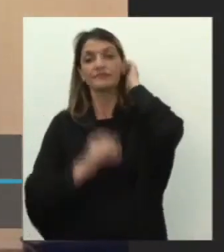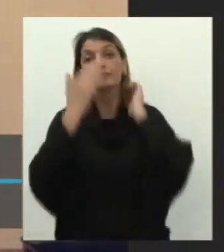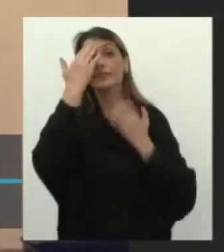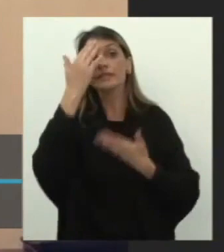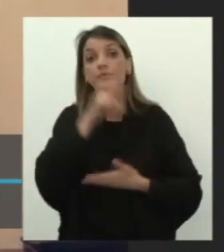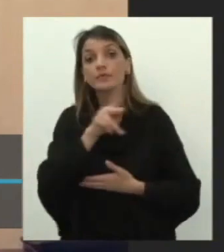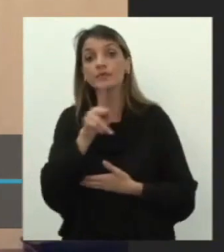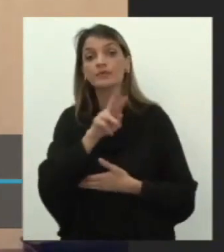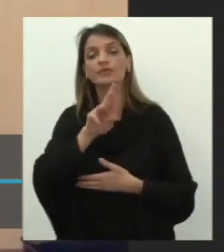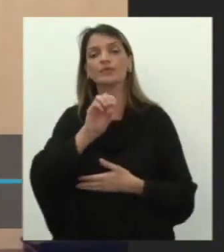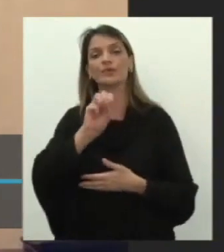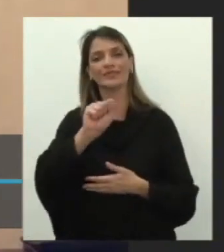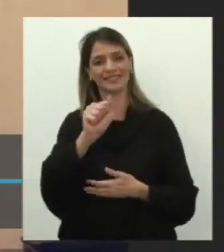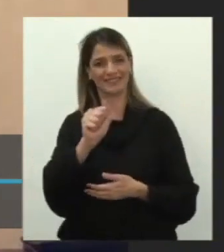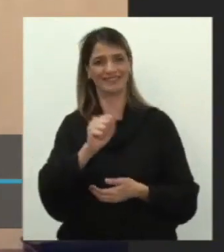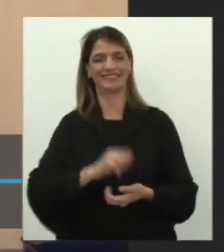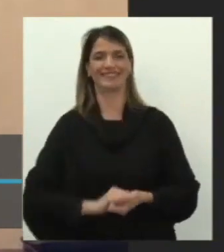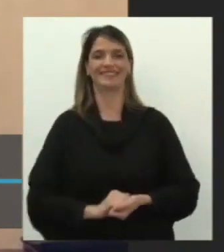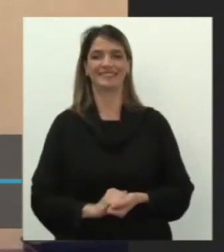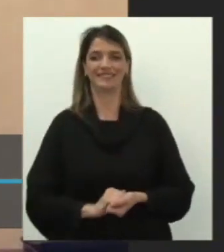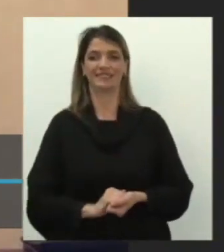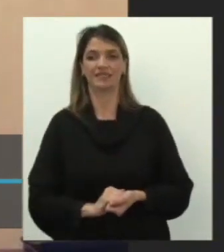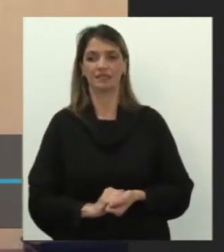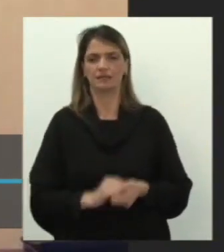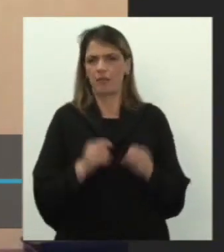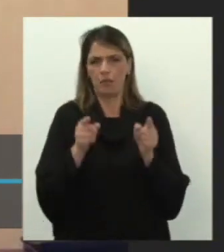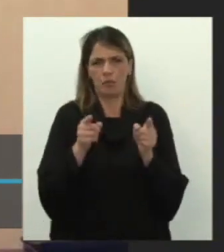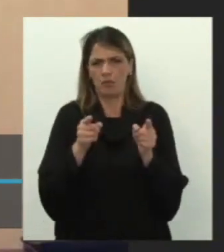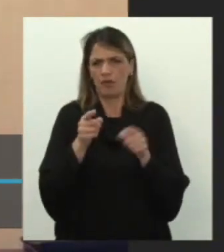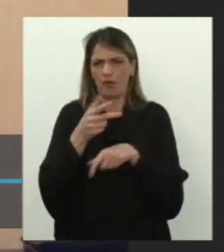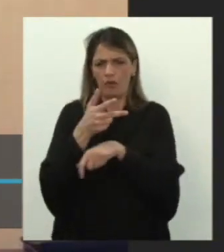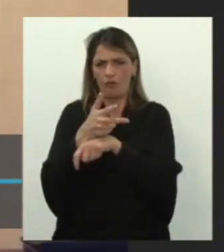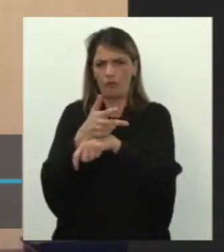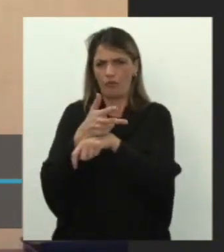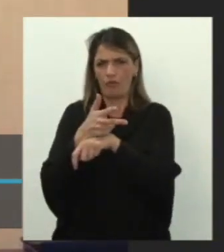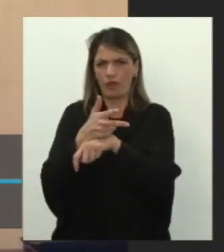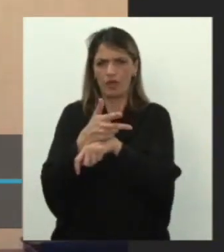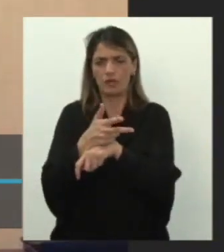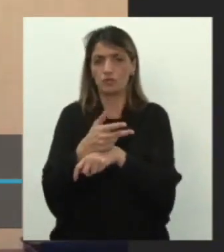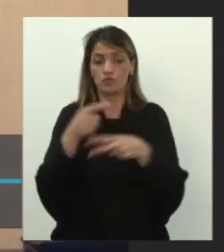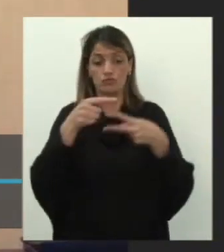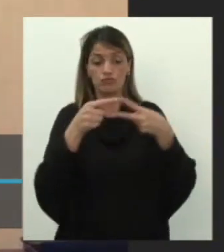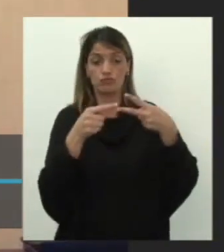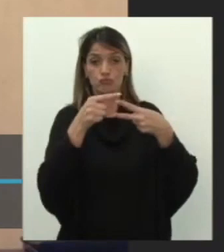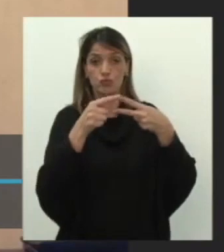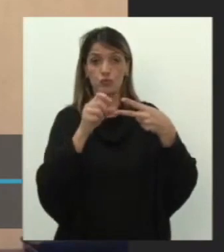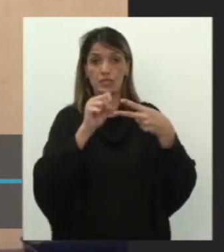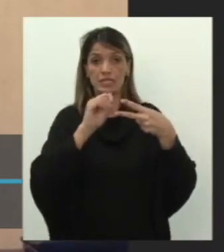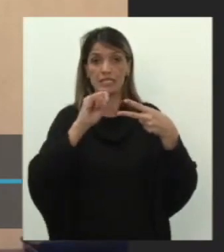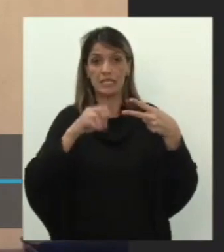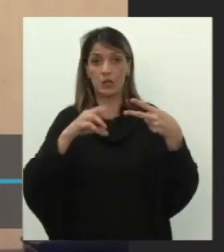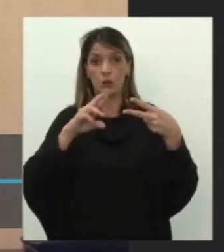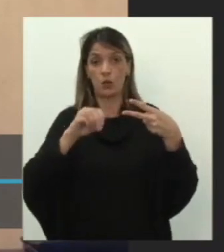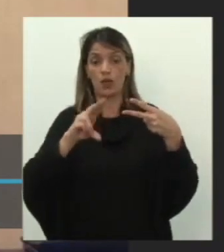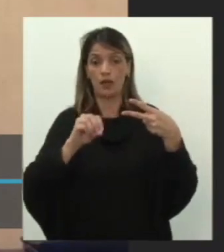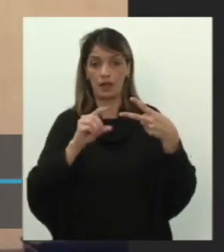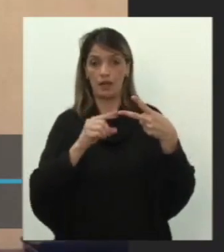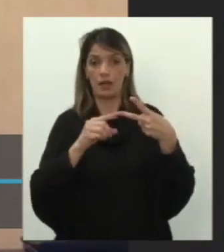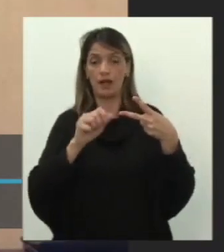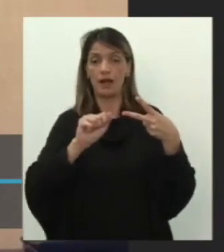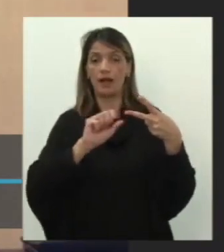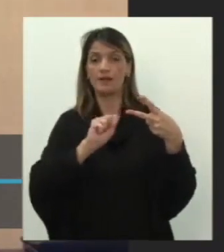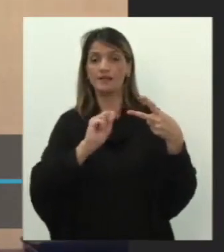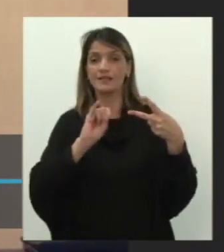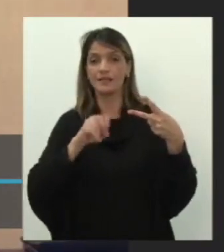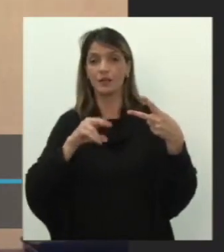Obrigada, professora Rosa. É um trecho, né, que ela comenta sobre os dois tipos de ferramentas, né, síncronas e